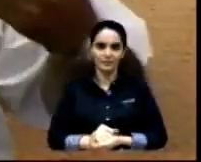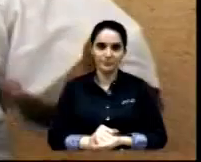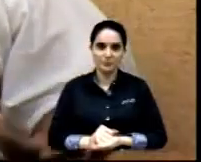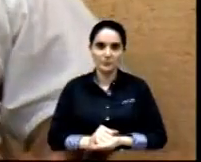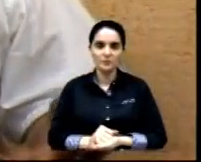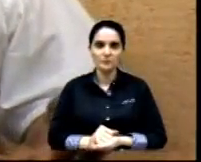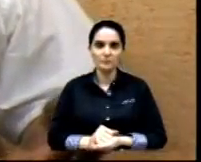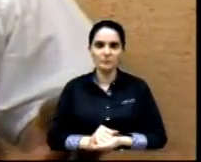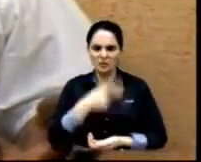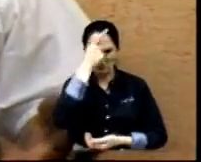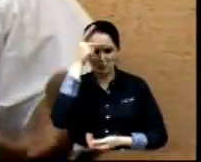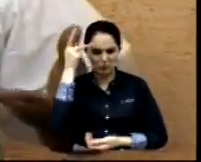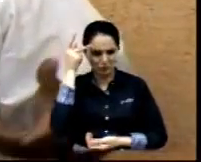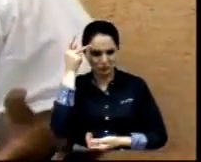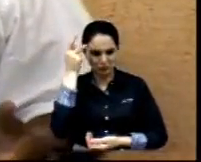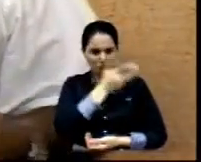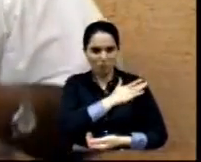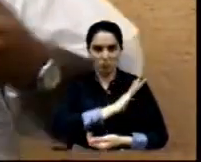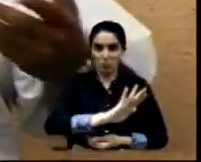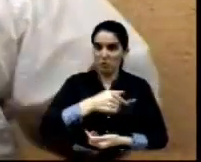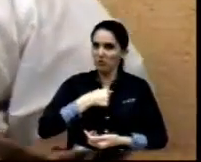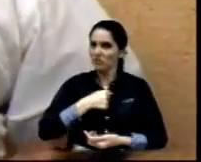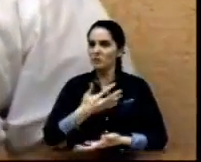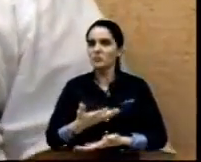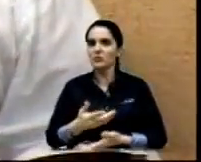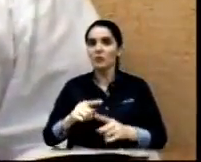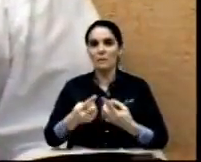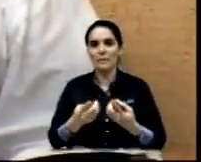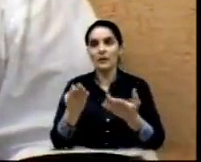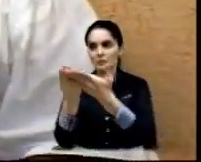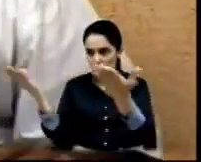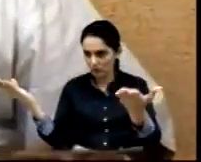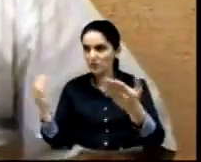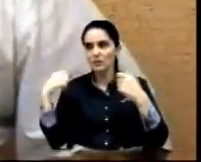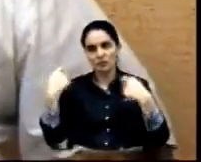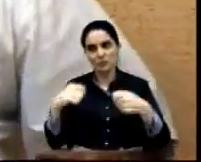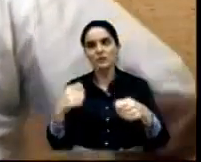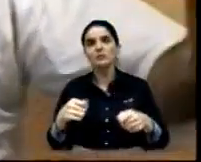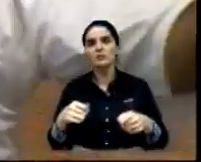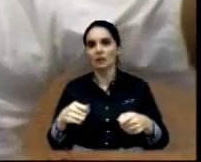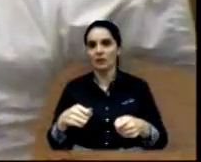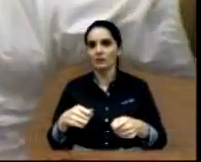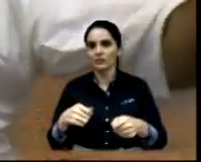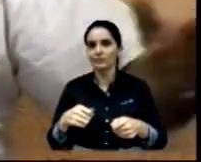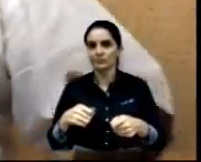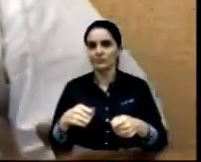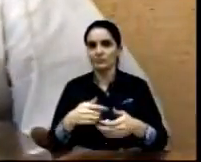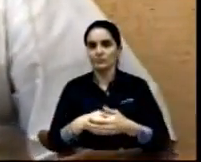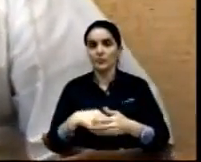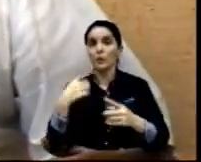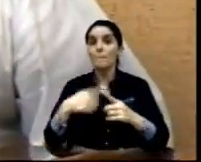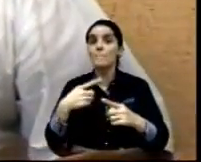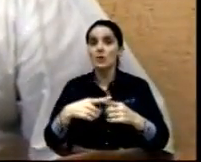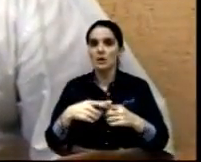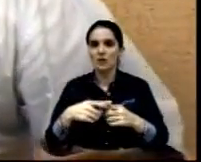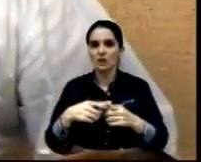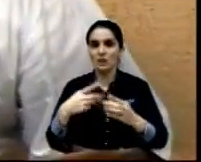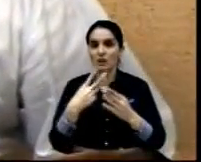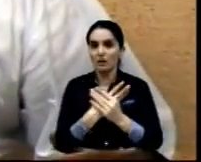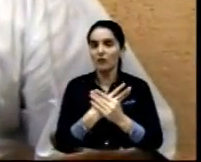criando inimigos por coisas que vocês é que deveriam fazer. Por quê? Porque a Câmara conta com algo